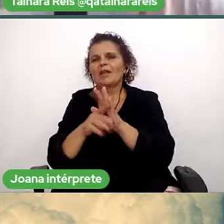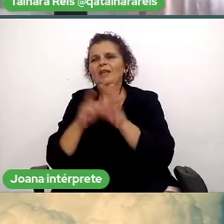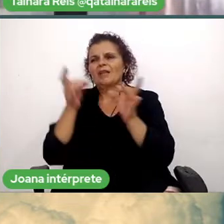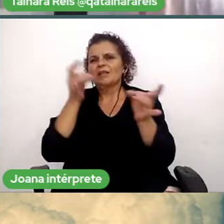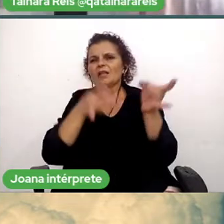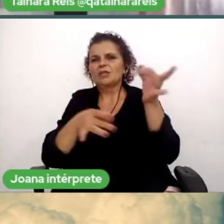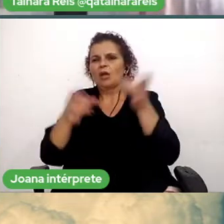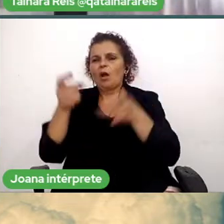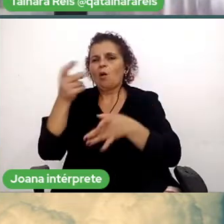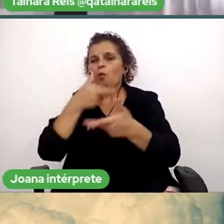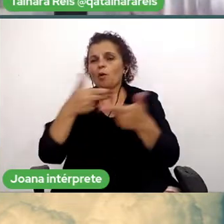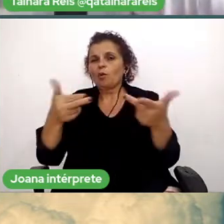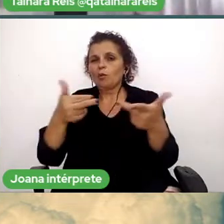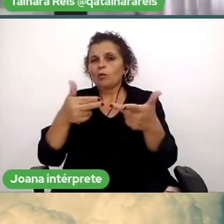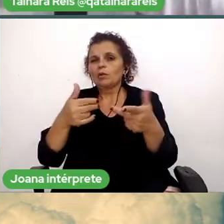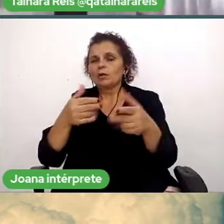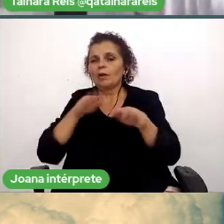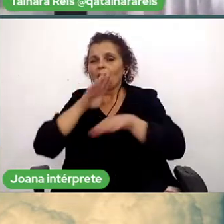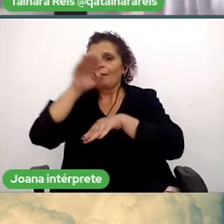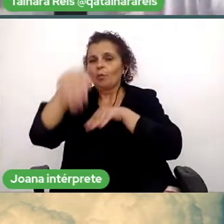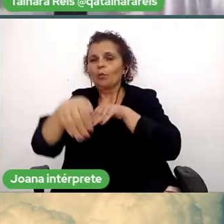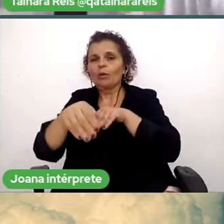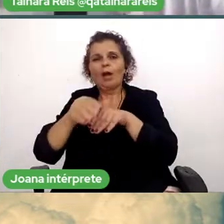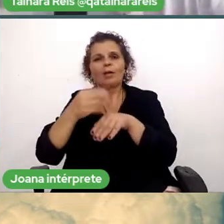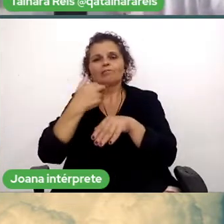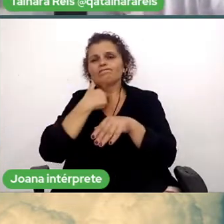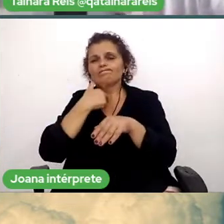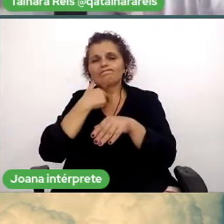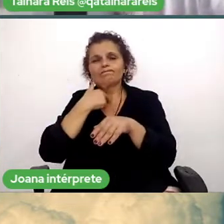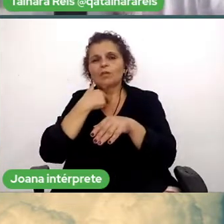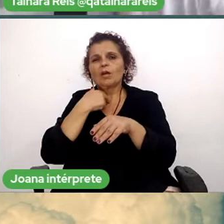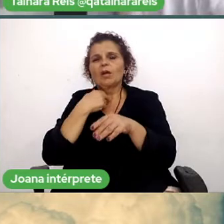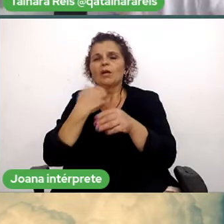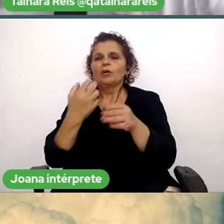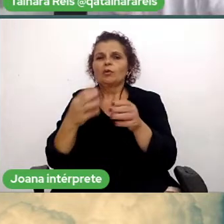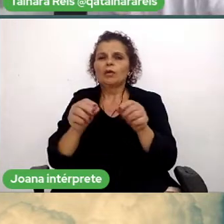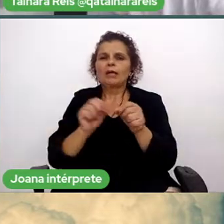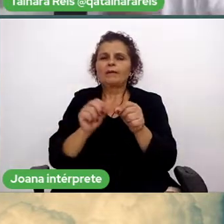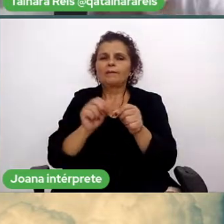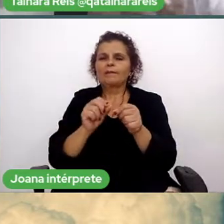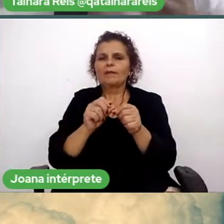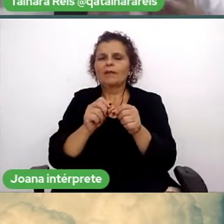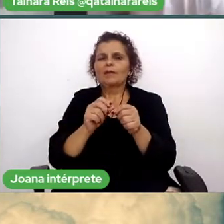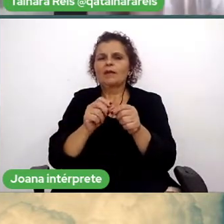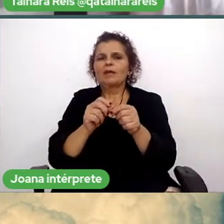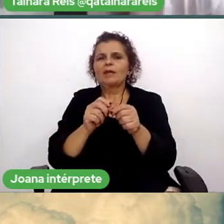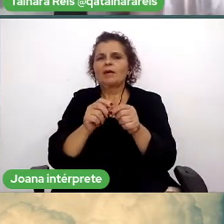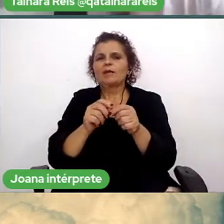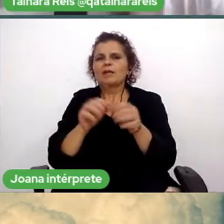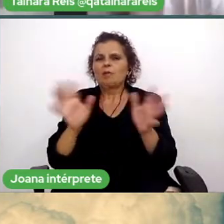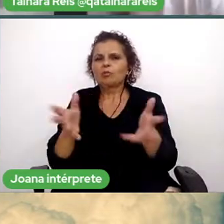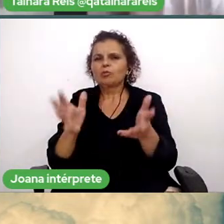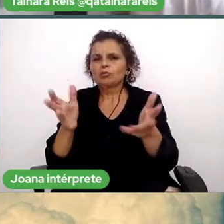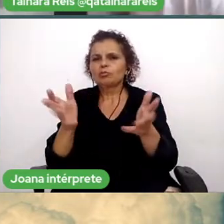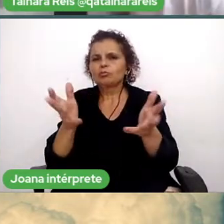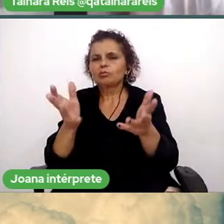etapa importante, tratar de maneira, às vezes, com esse ritmo, né, que a gente